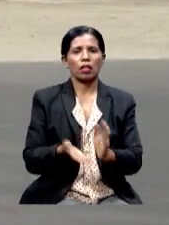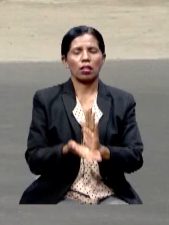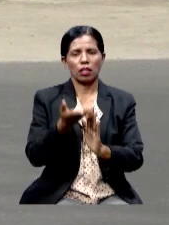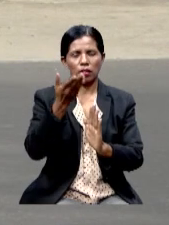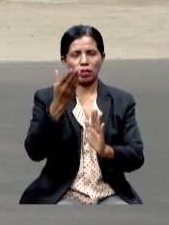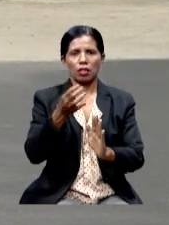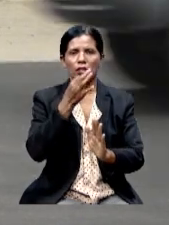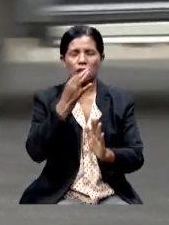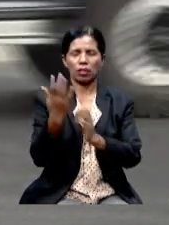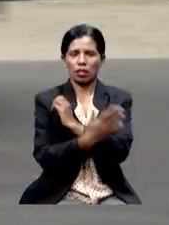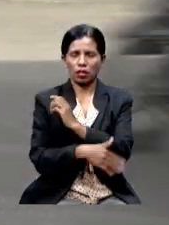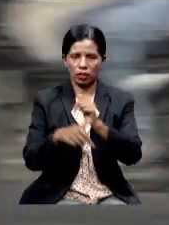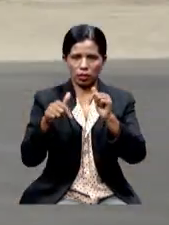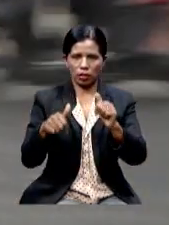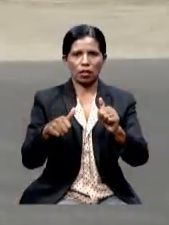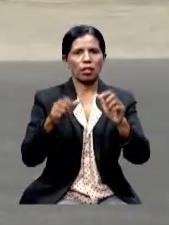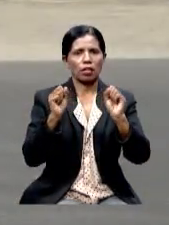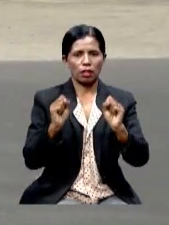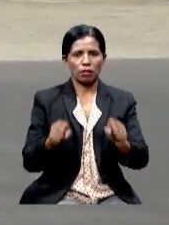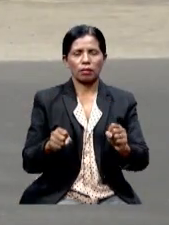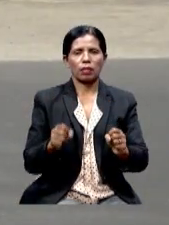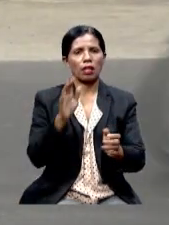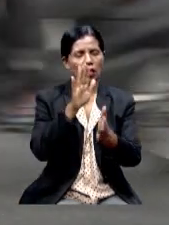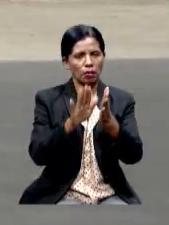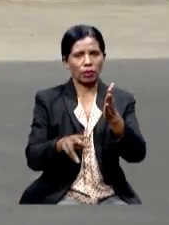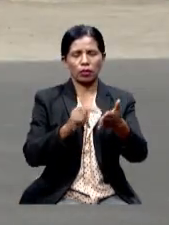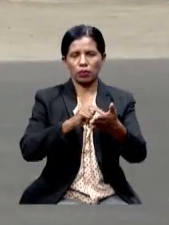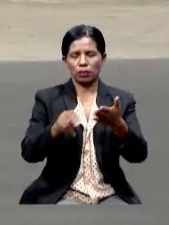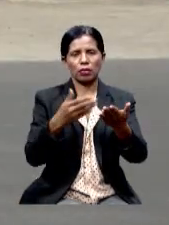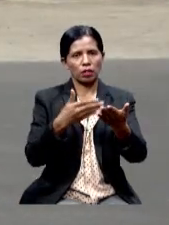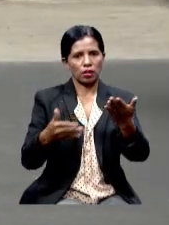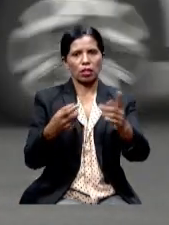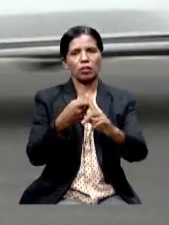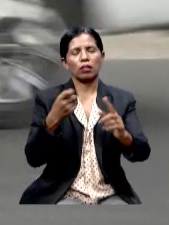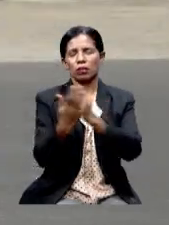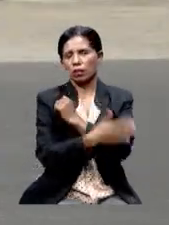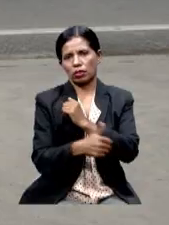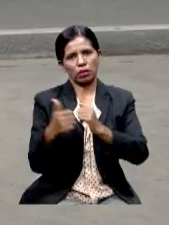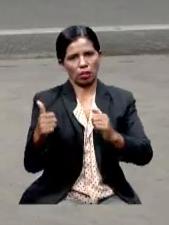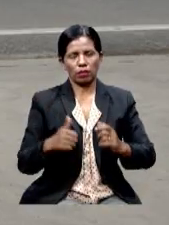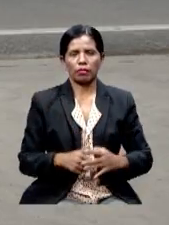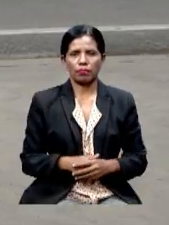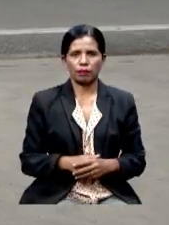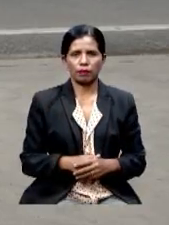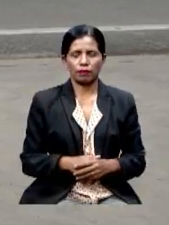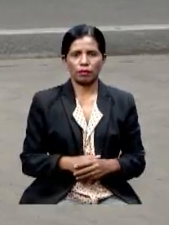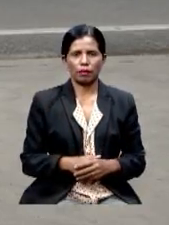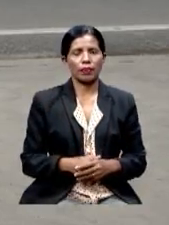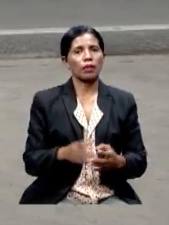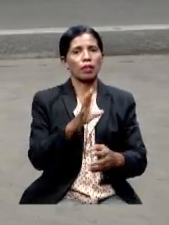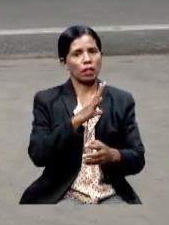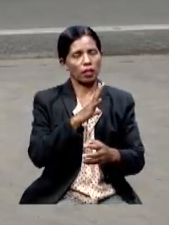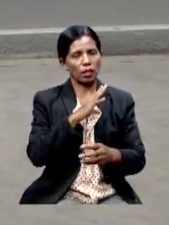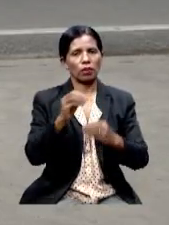produção será irailara, no ne, bem há menos número produto importação será. No reencada que